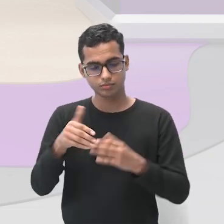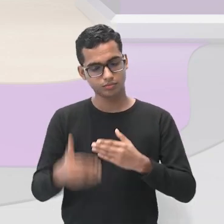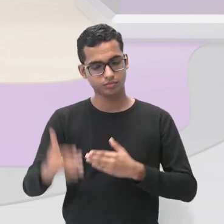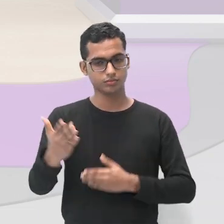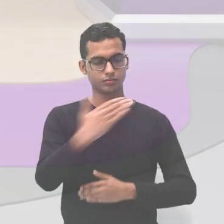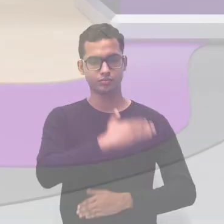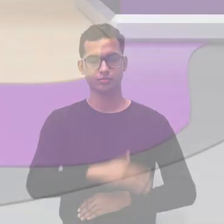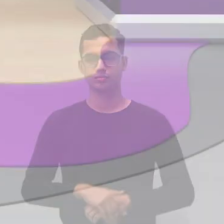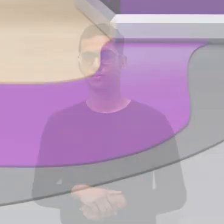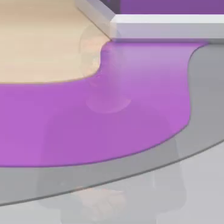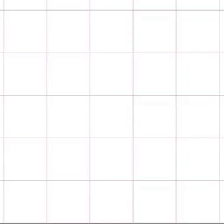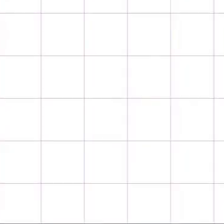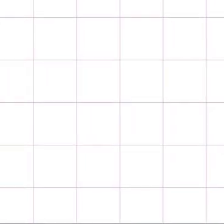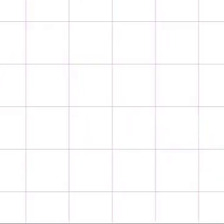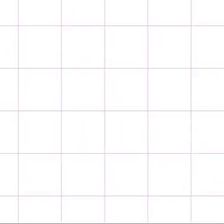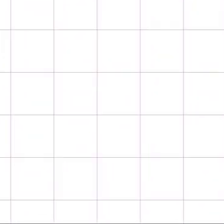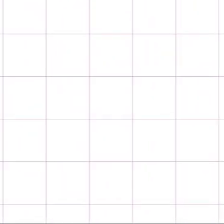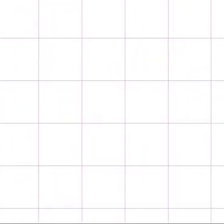Vamos à nossa aula.